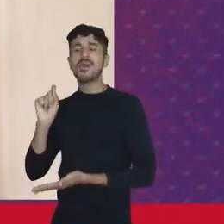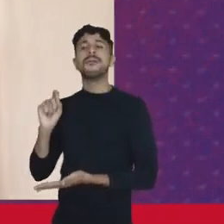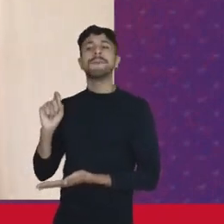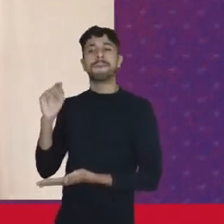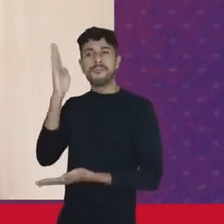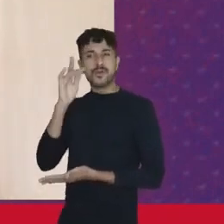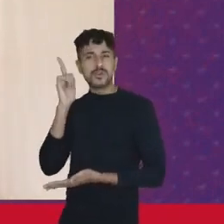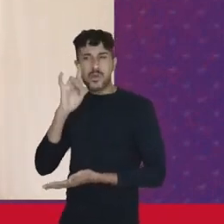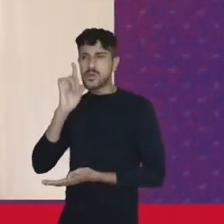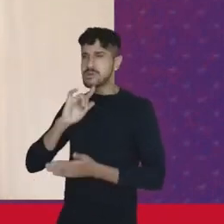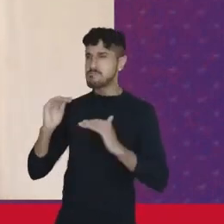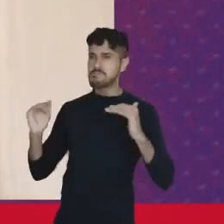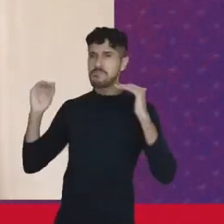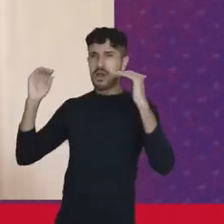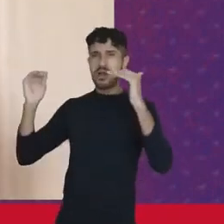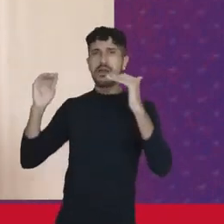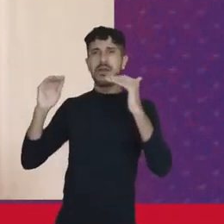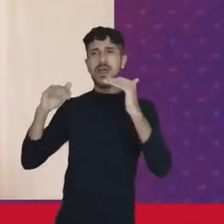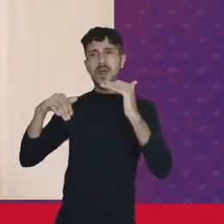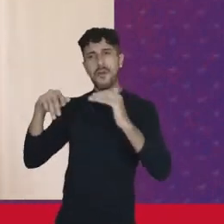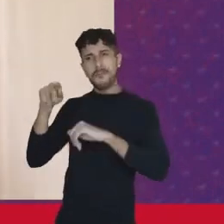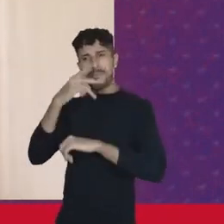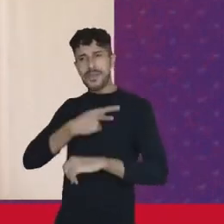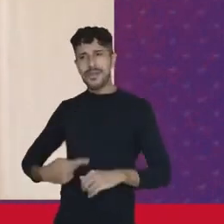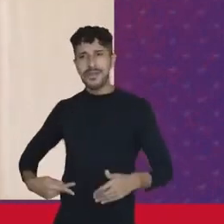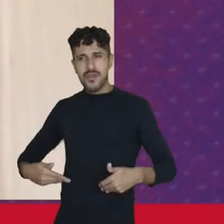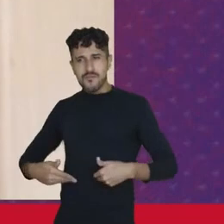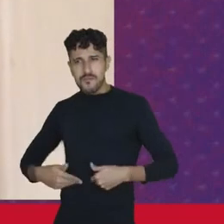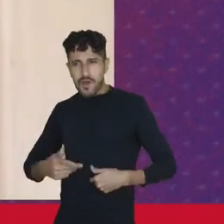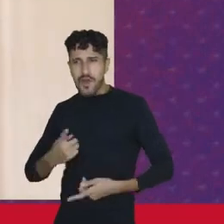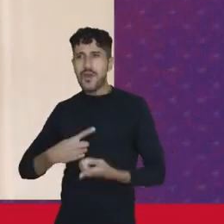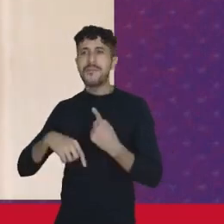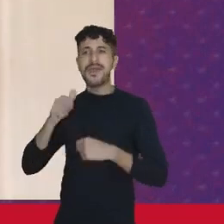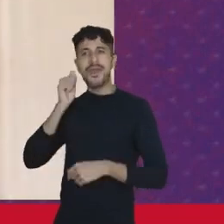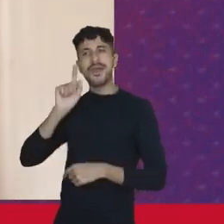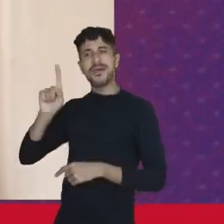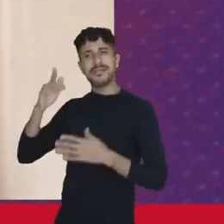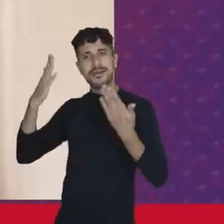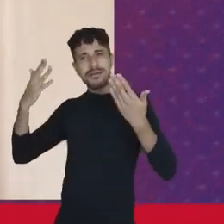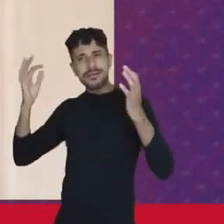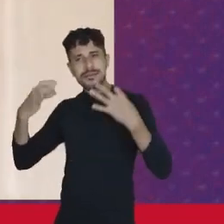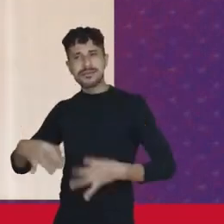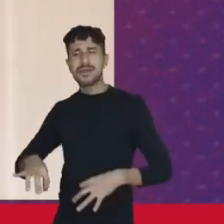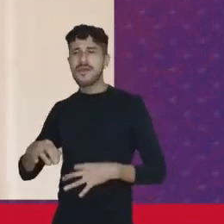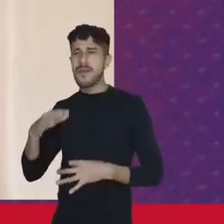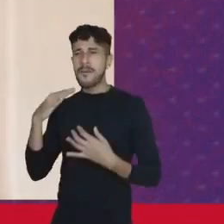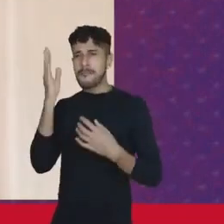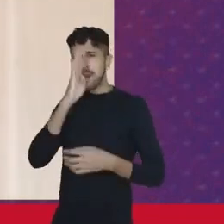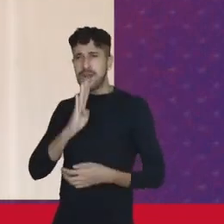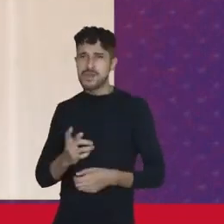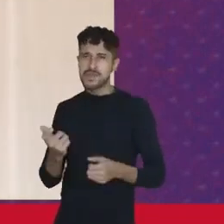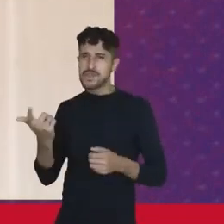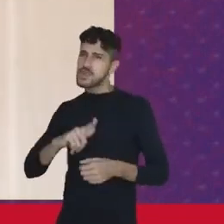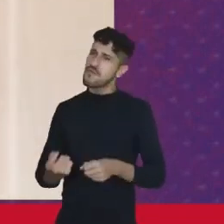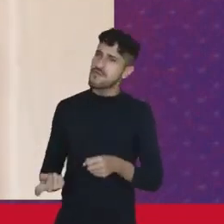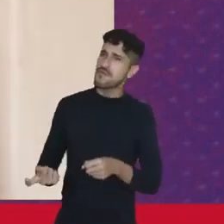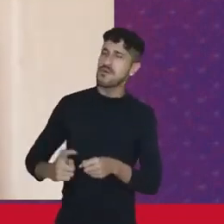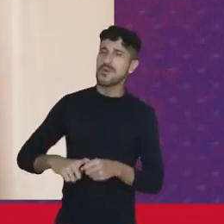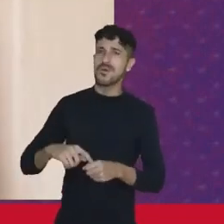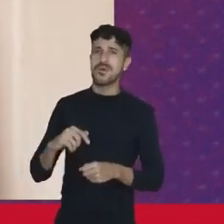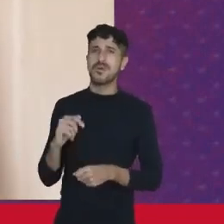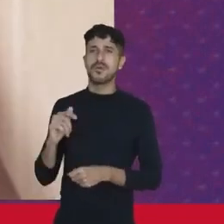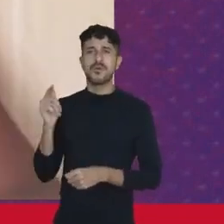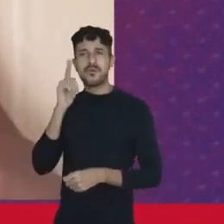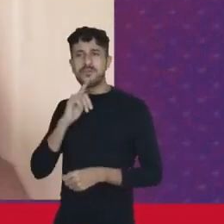quando tivesse um presidente que passou fome. E ela estava certíssima. E nós vamos colocar esse Brasil de novo no eixo, colocando novamente